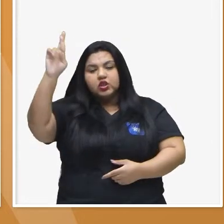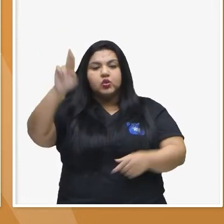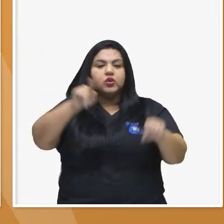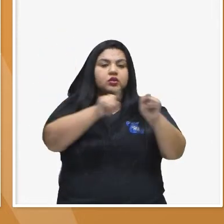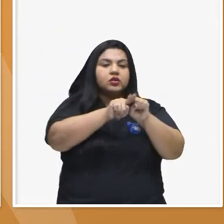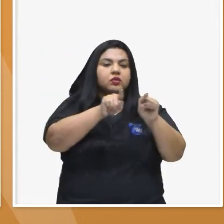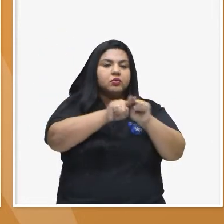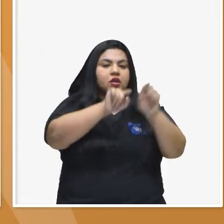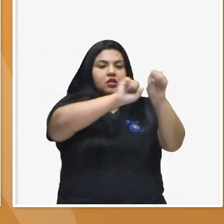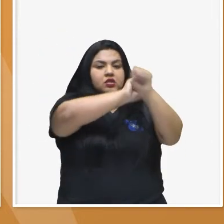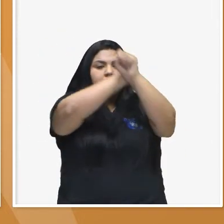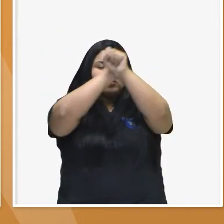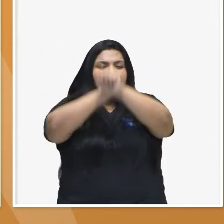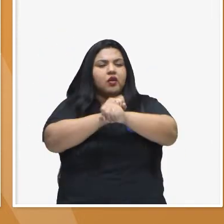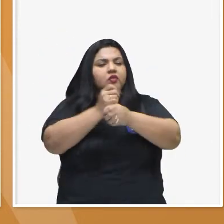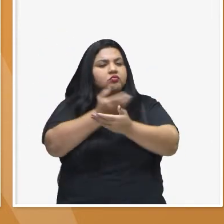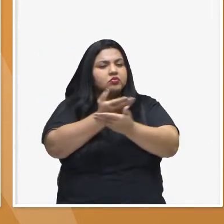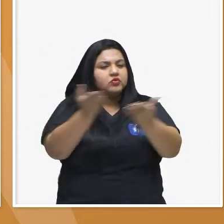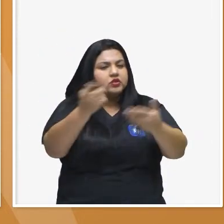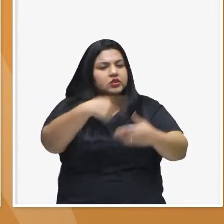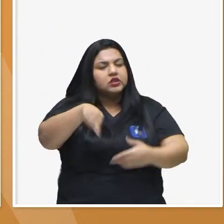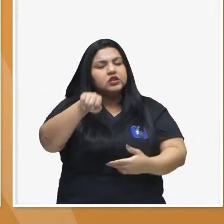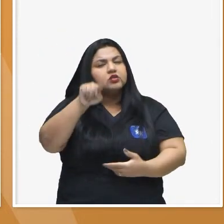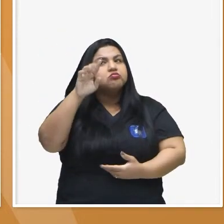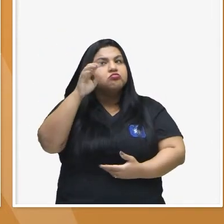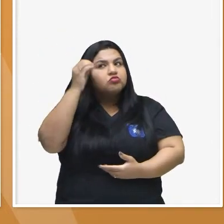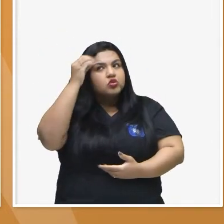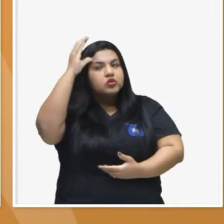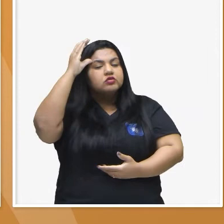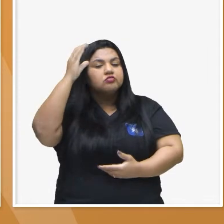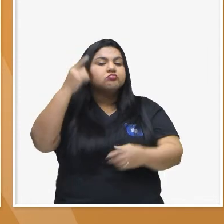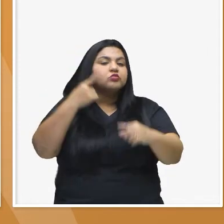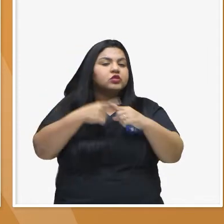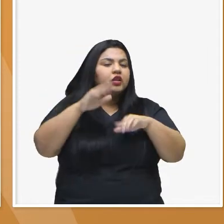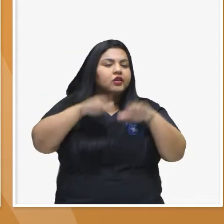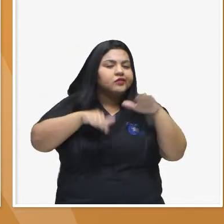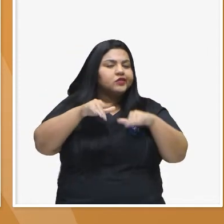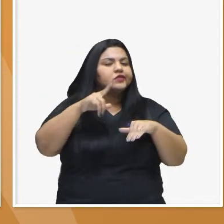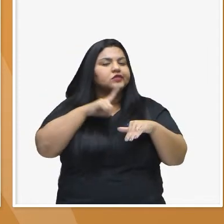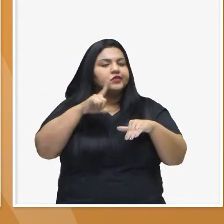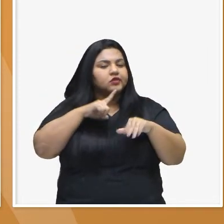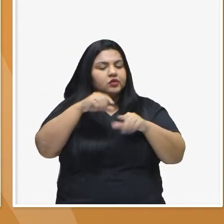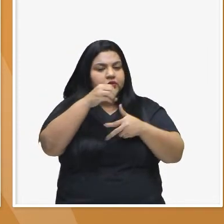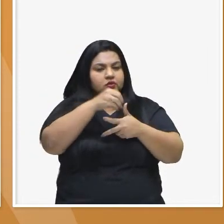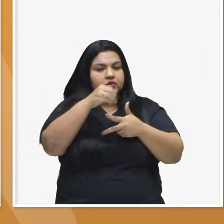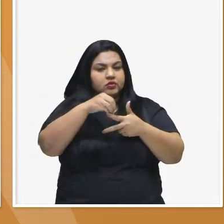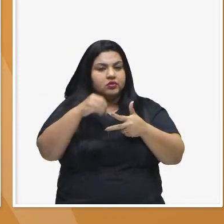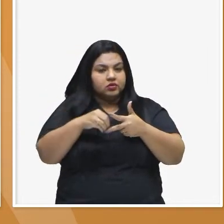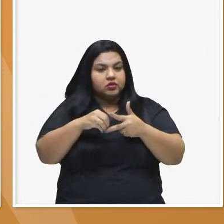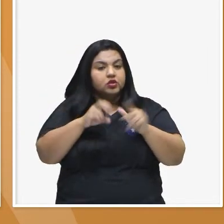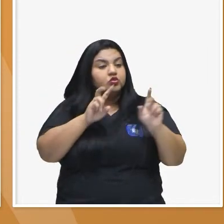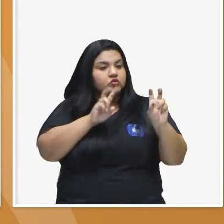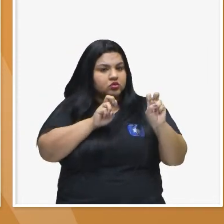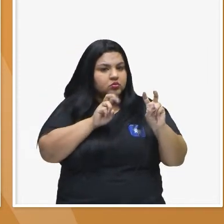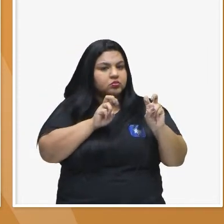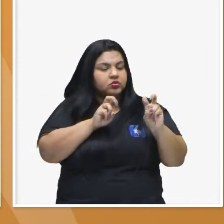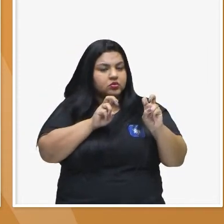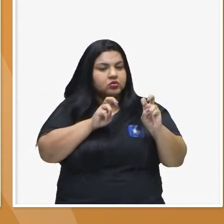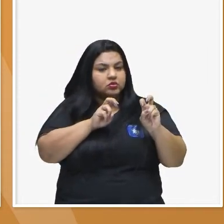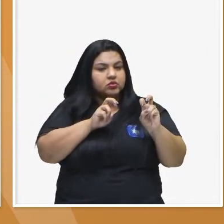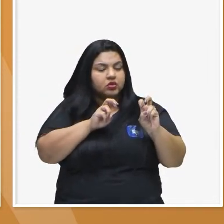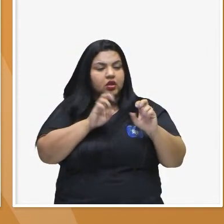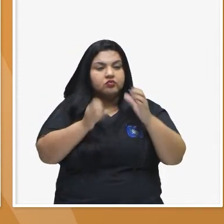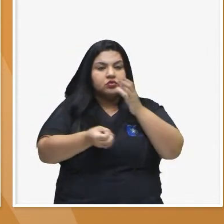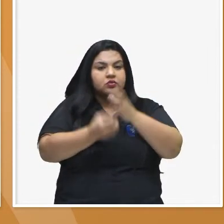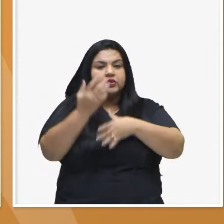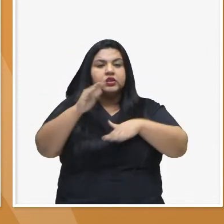falar para vocês, só para vocês tomarem conhecimento, porque às vezes cai também no Enem, né, tem esse assunto também, ele vem de vez em quando, ele aparece.